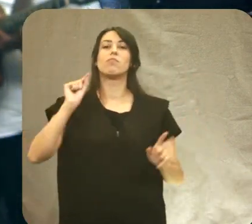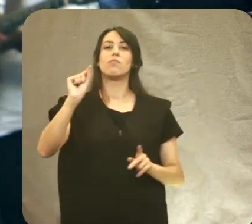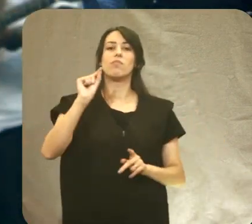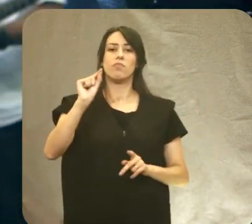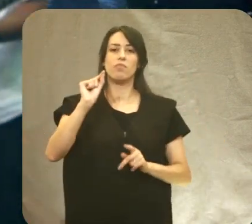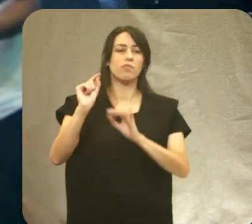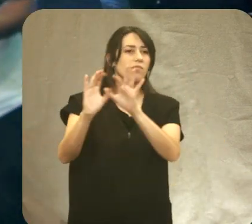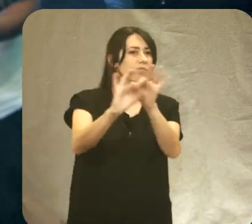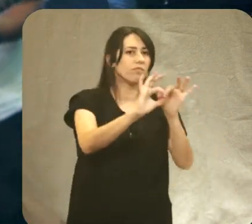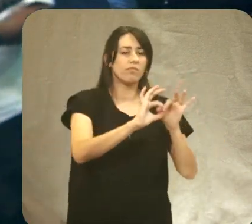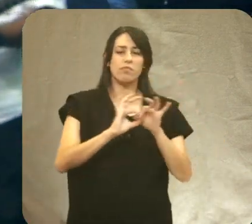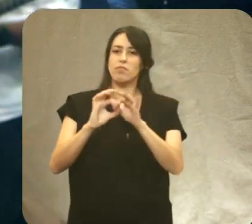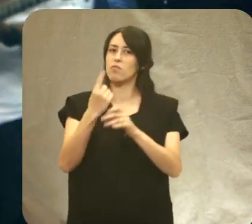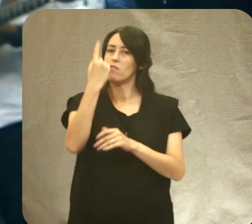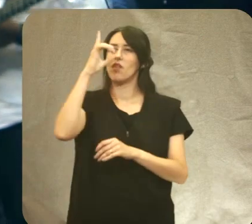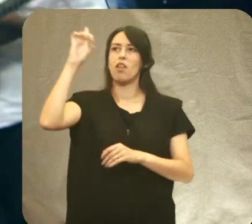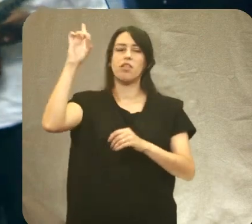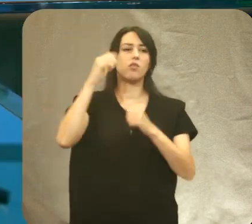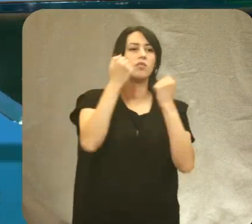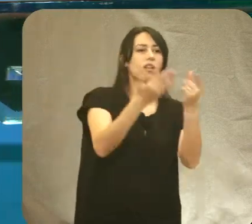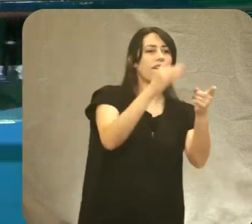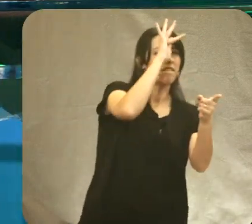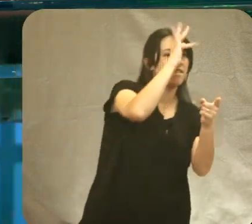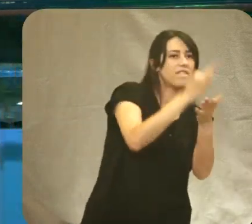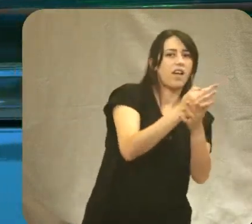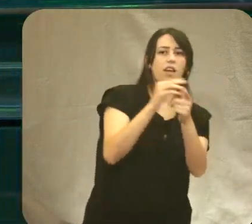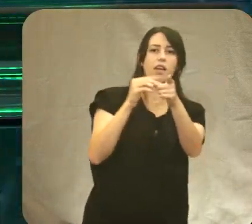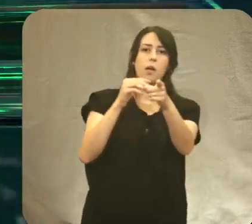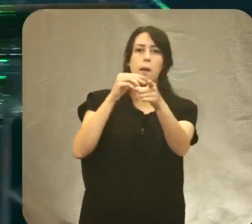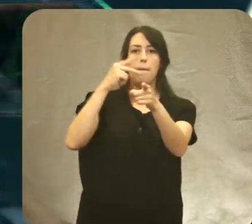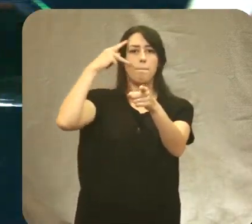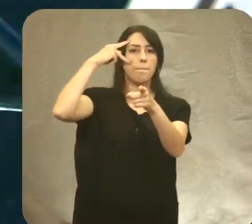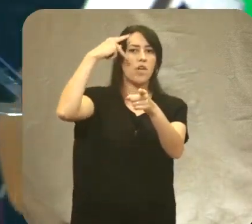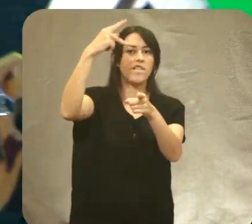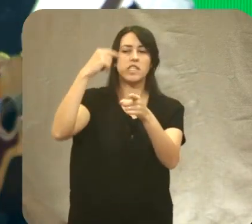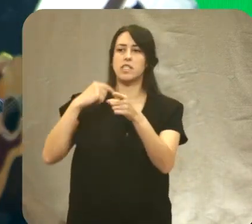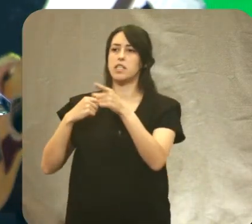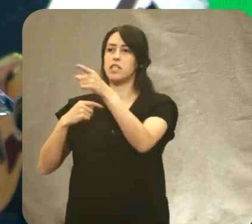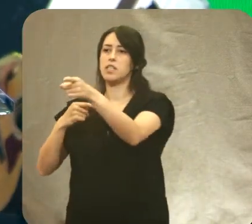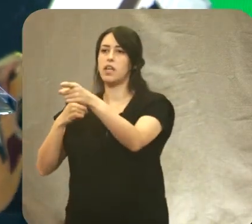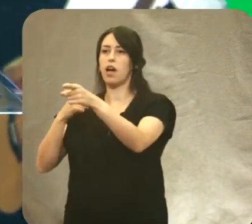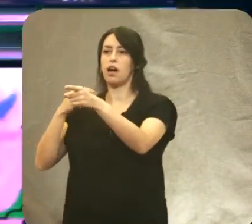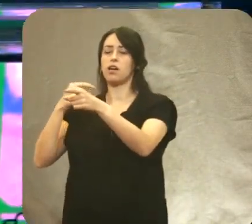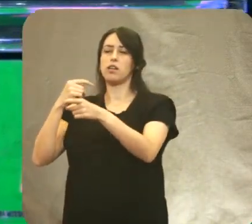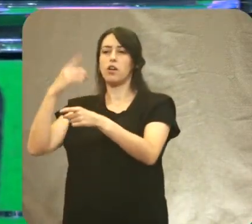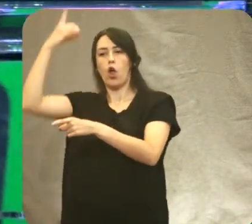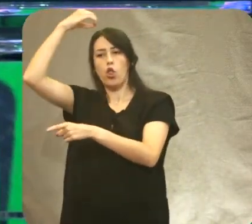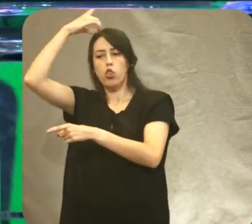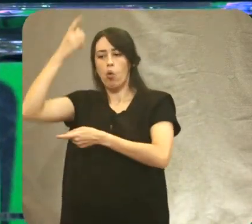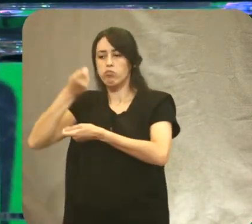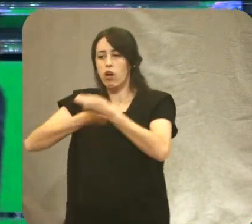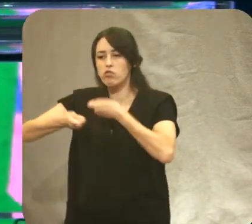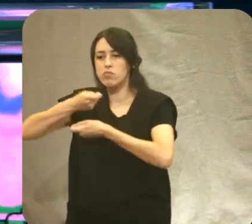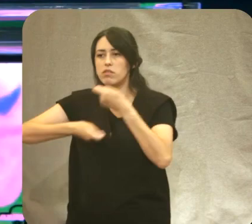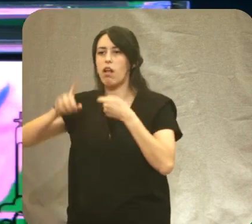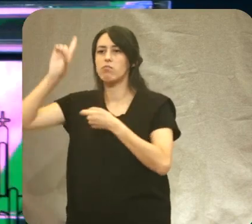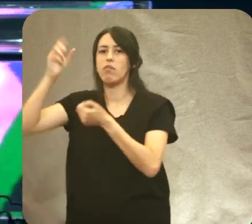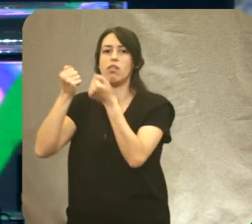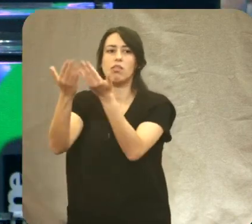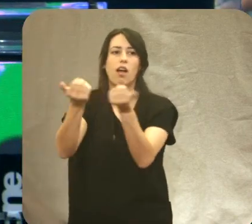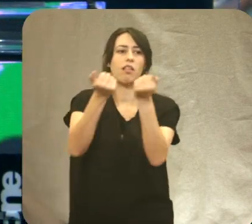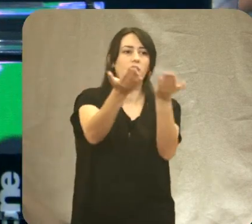de milagres, a outro ele dá fé, a outro ele dá profecia, a outro ele dá o dom de administrar. Ele vai distribuindo